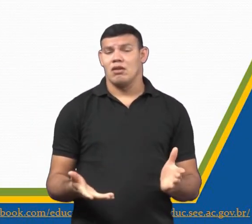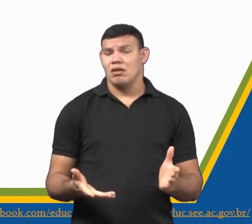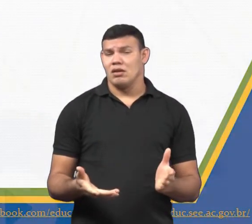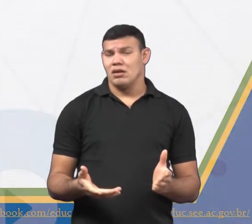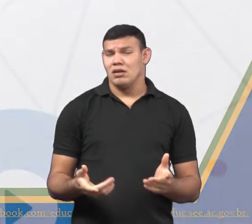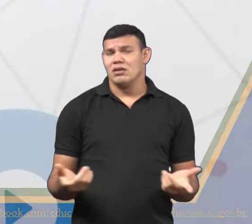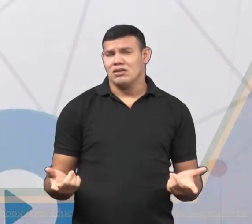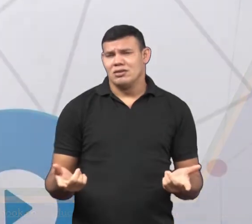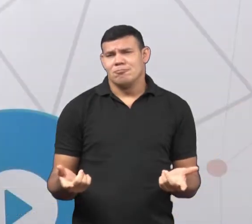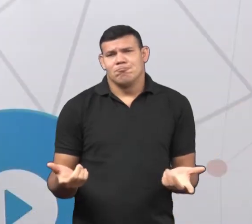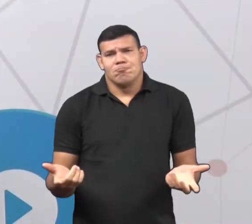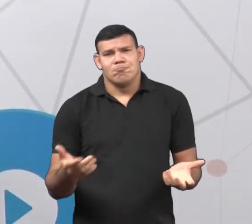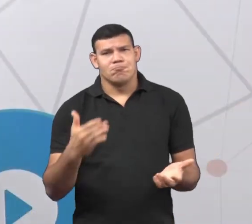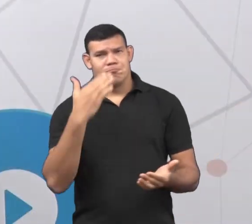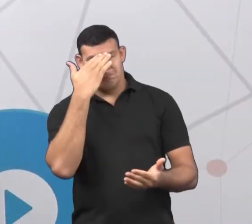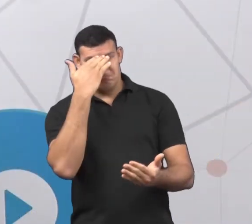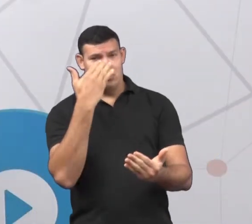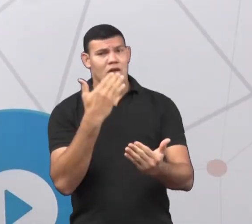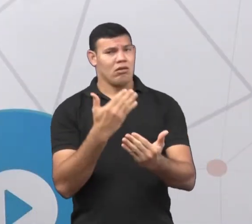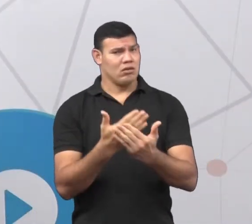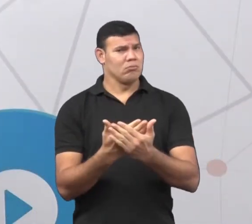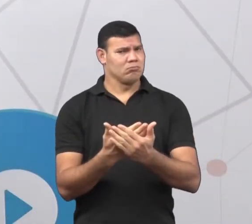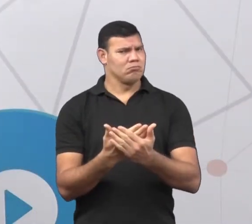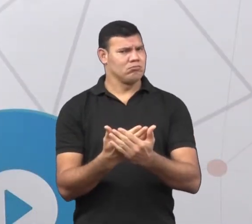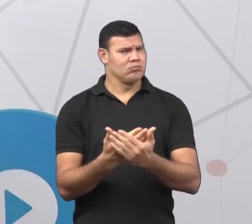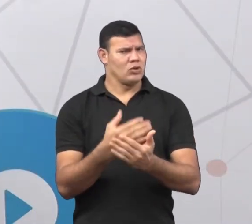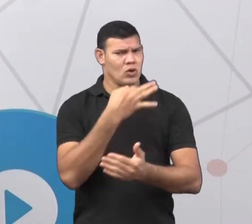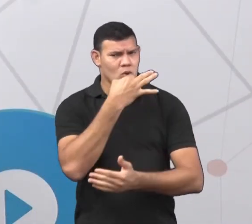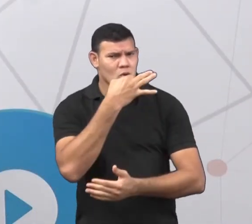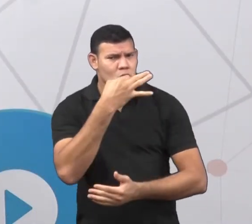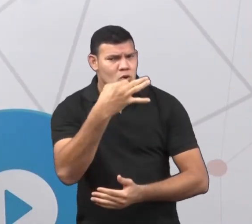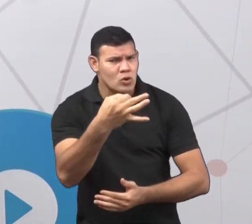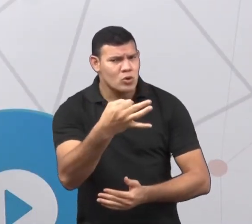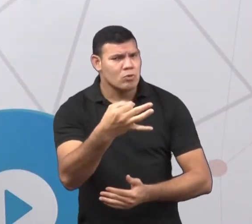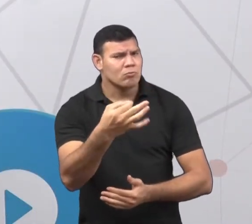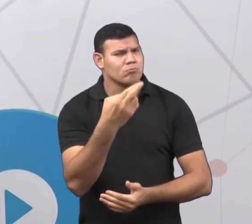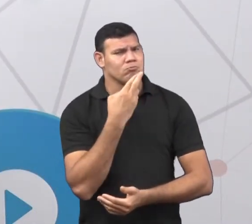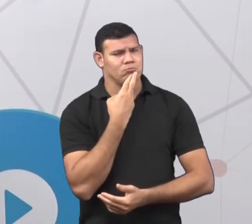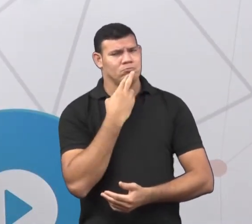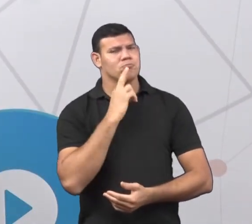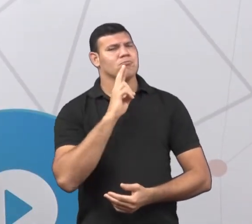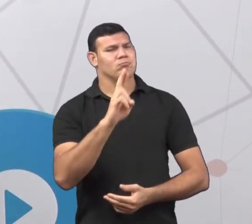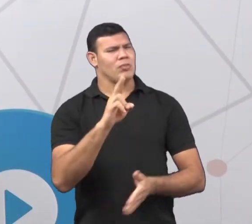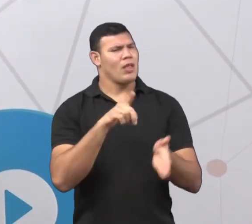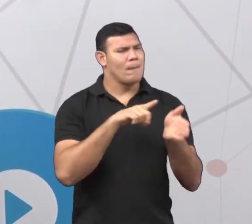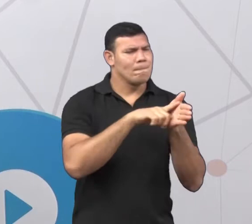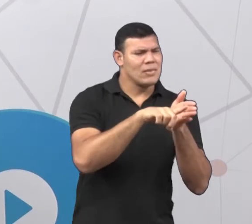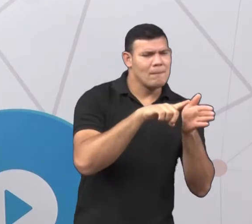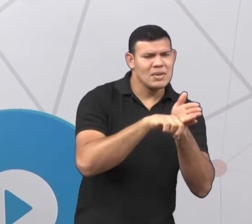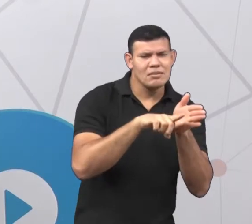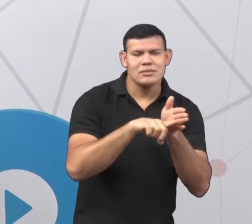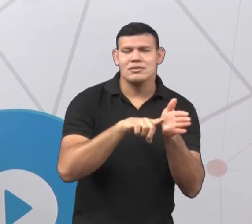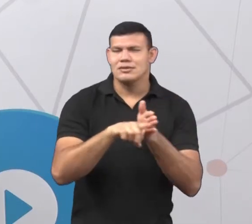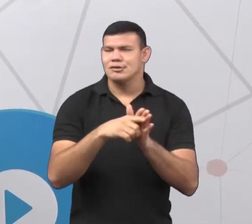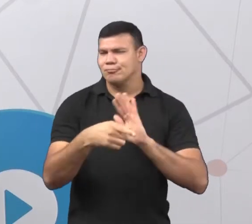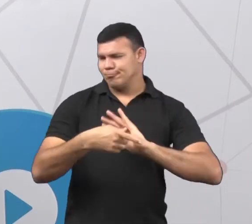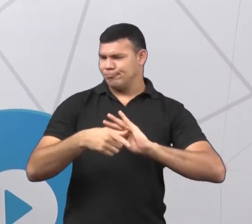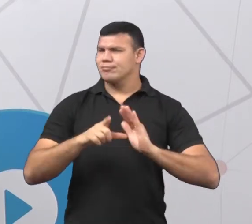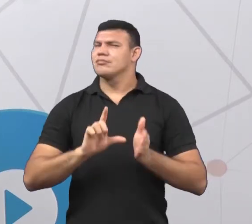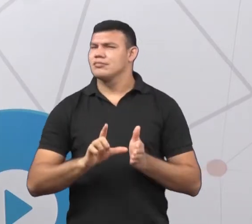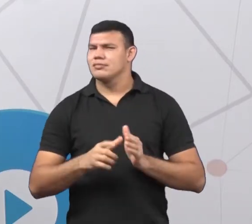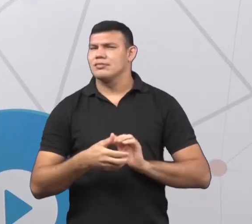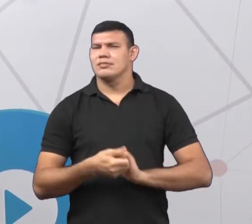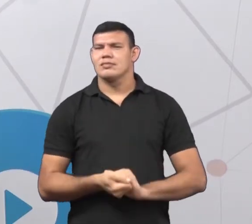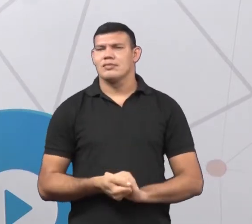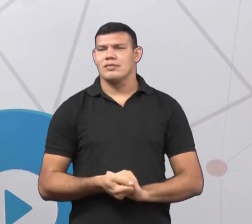es que, vejam pessoal, todas essas frases elas estão respondendo aquelas perguntinhas que foram feitas